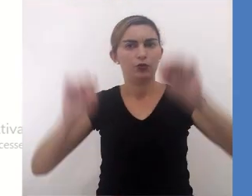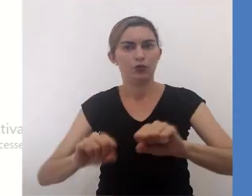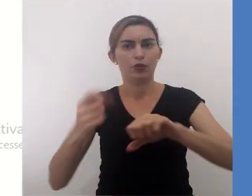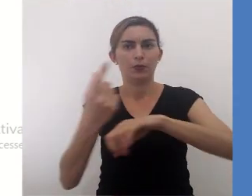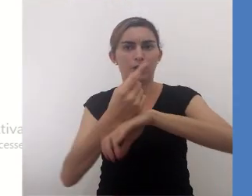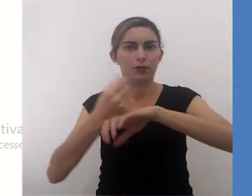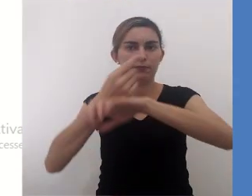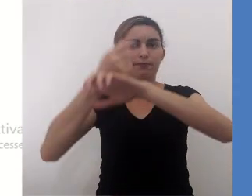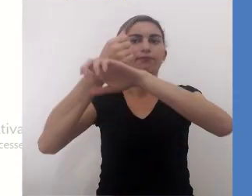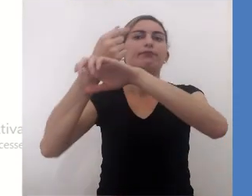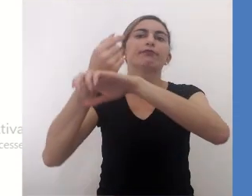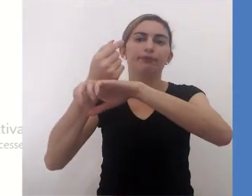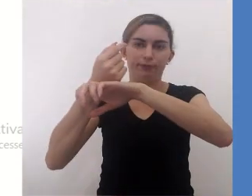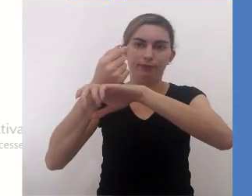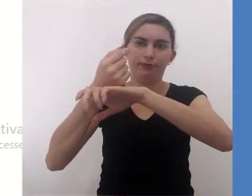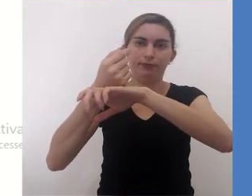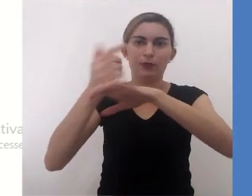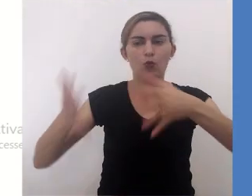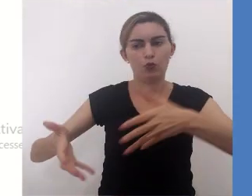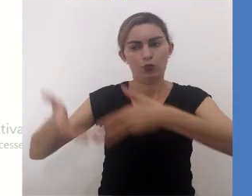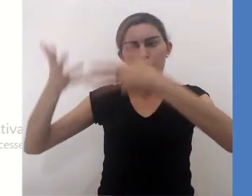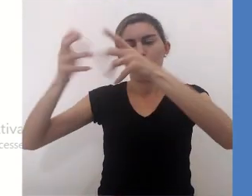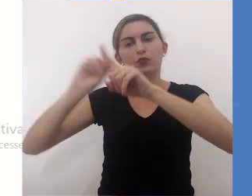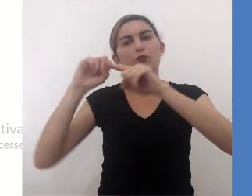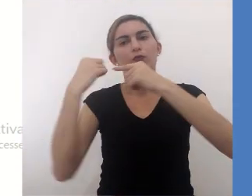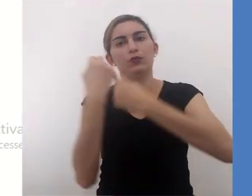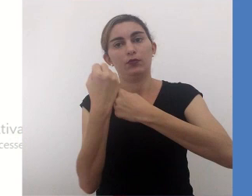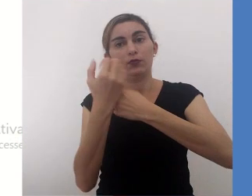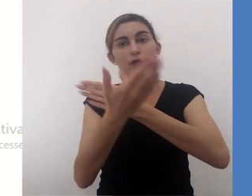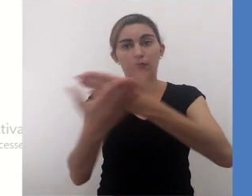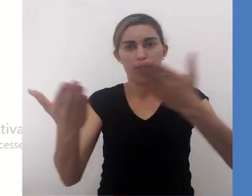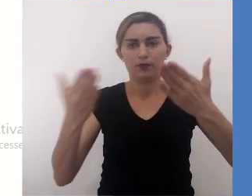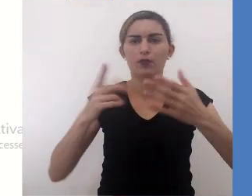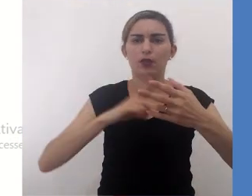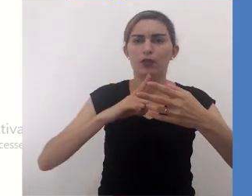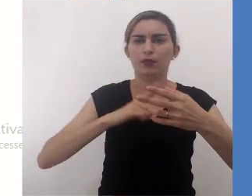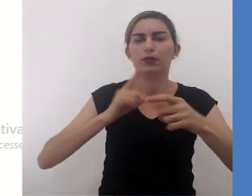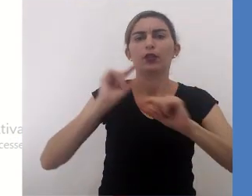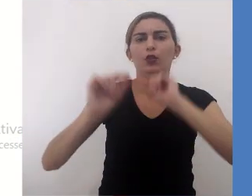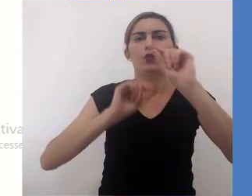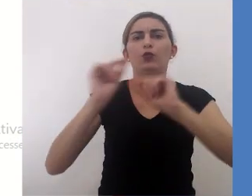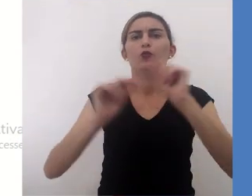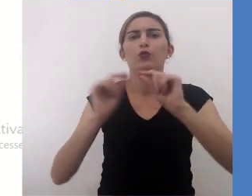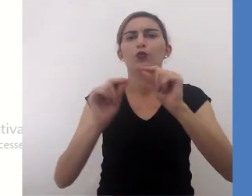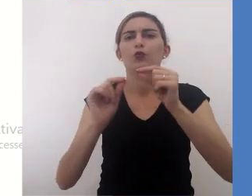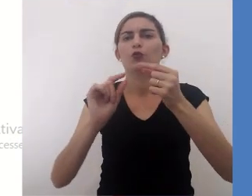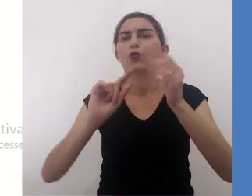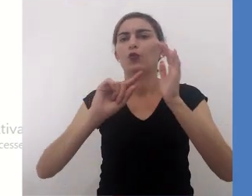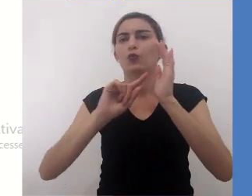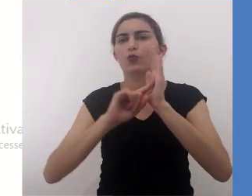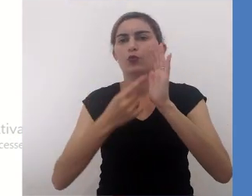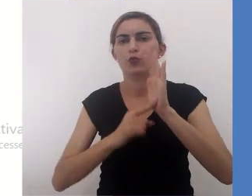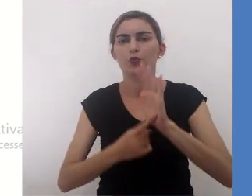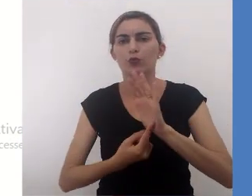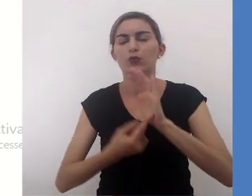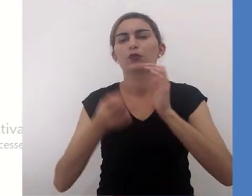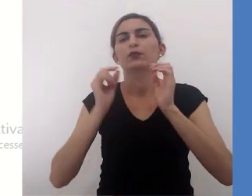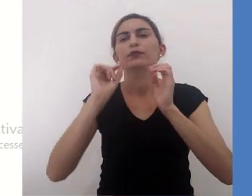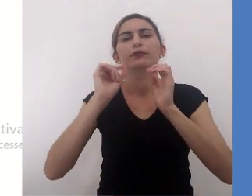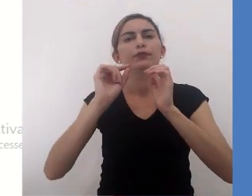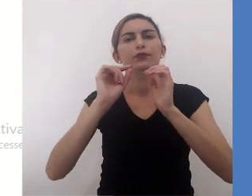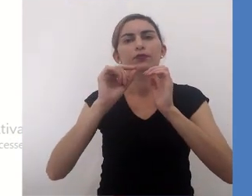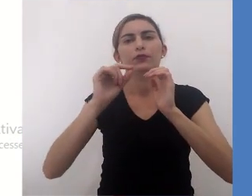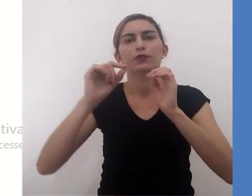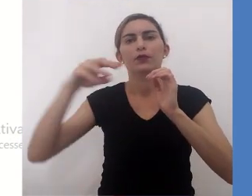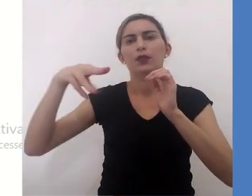do socialismo. Aí vocês vão ter a seguir os principais conceitos do marxismo, que é o marxismo de